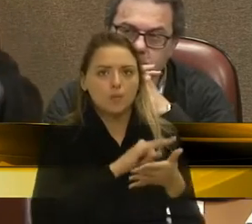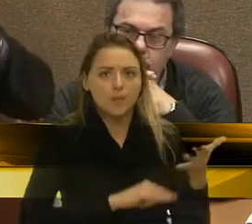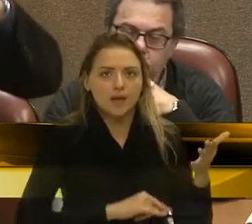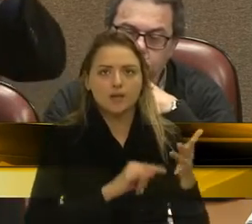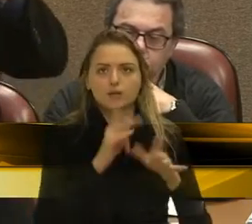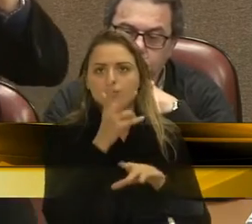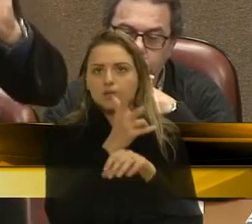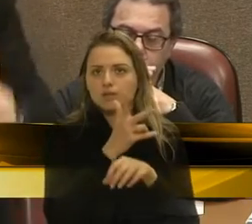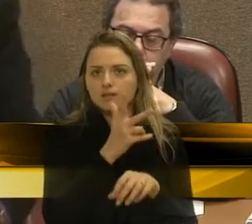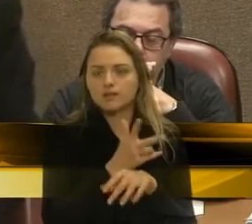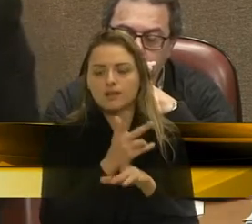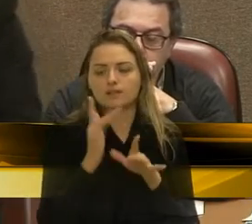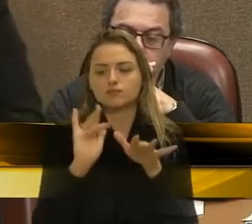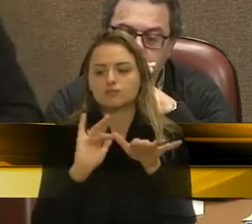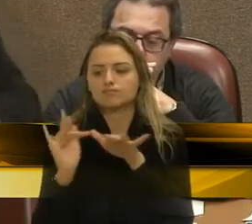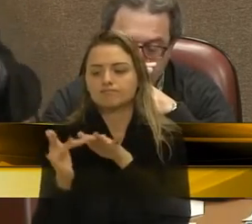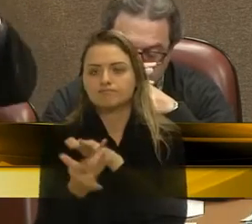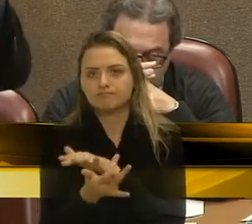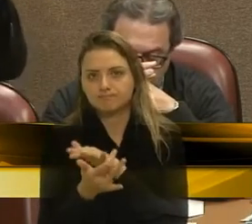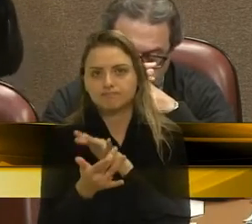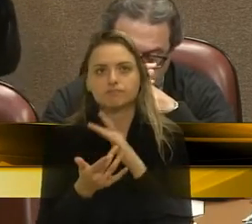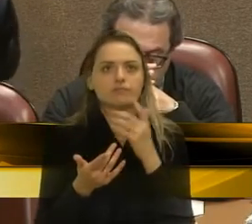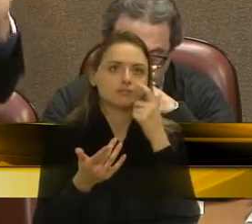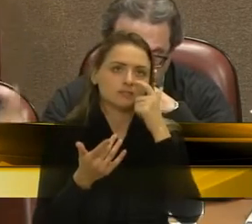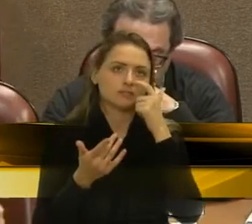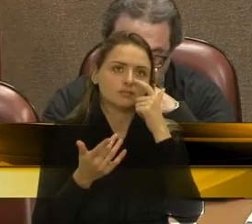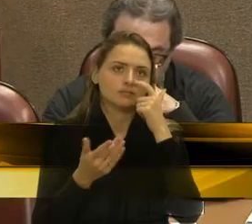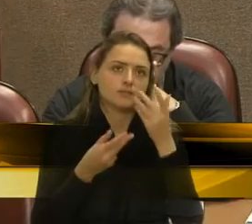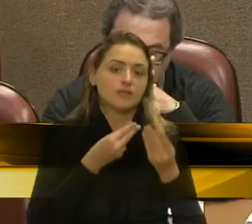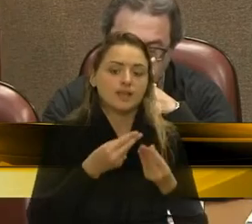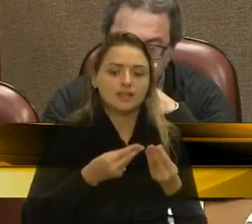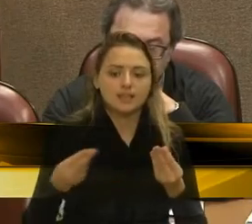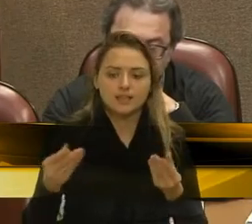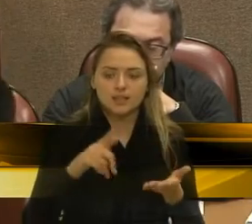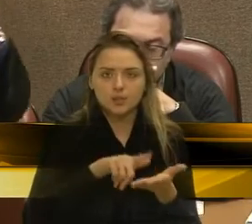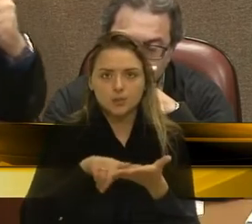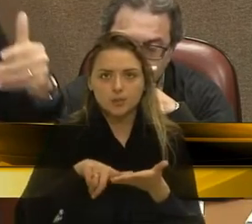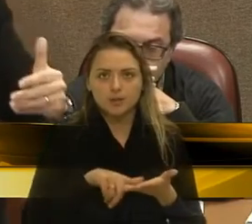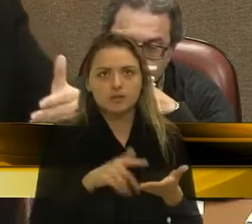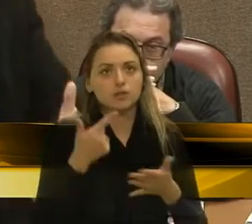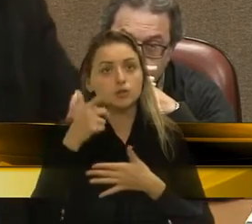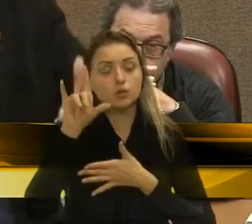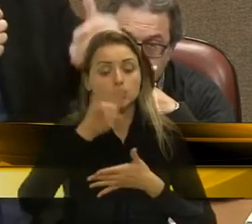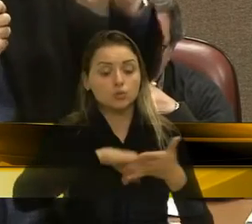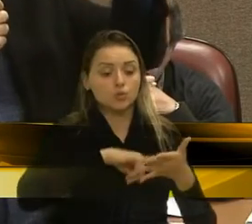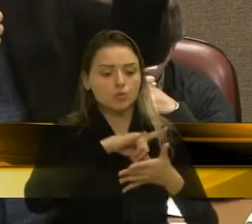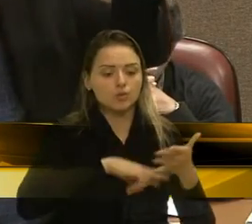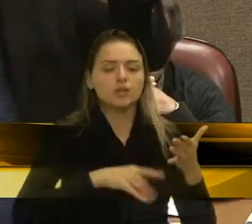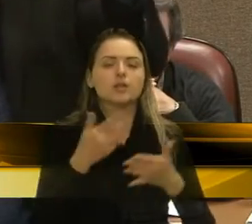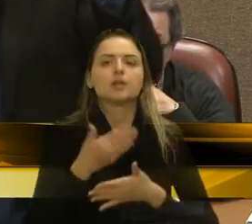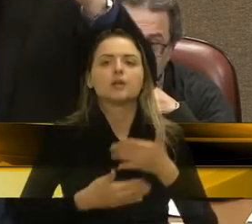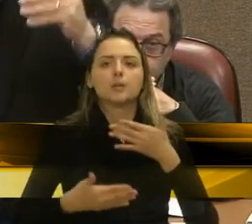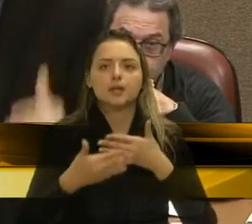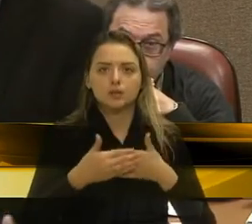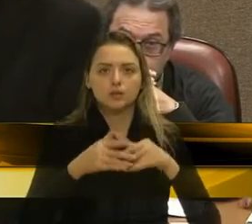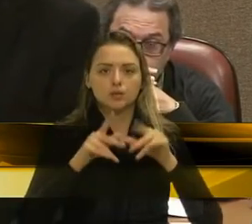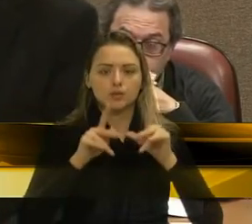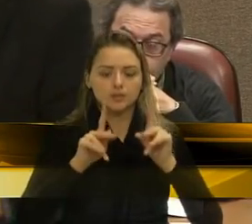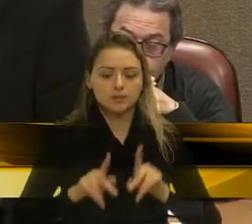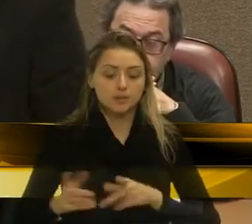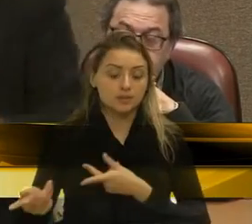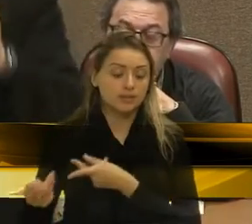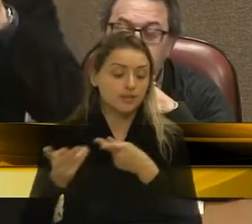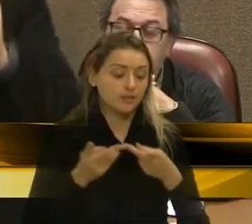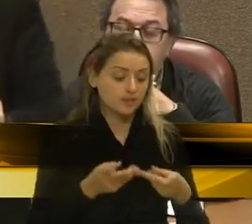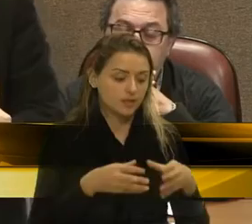de acesso a redes sociais, de panfleteria, enfim, de outros documentos, para que os nossos visitantes, os